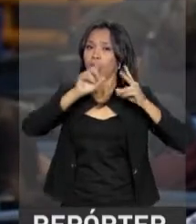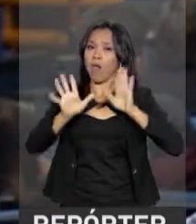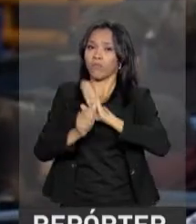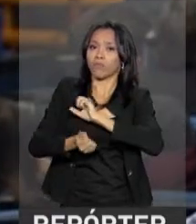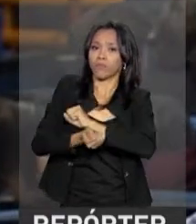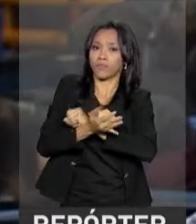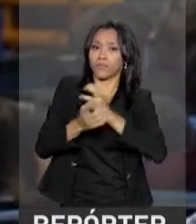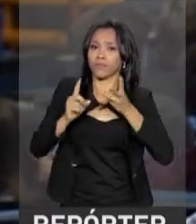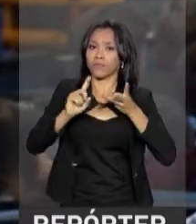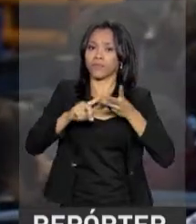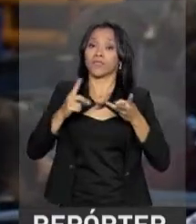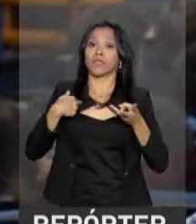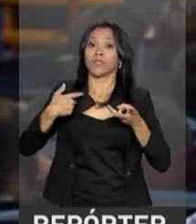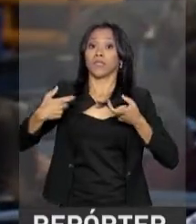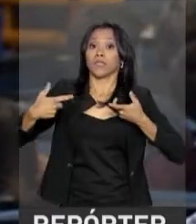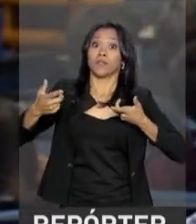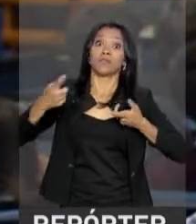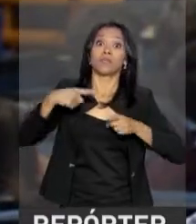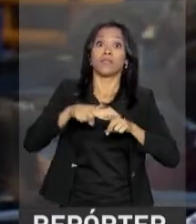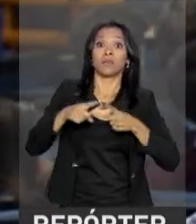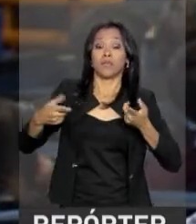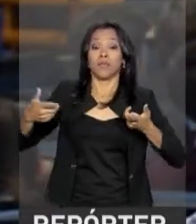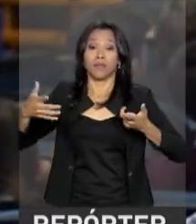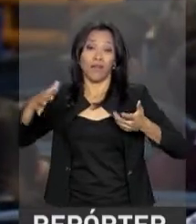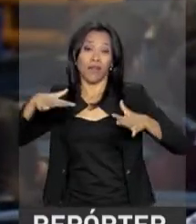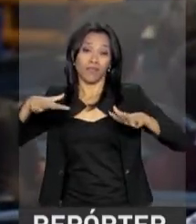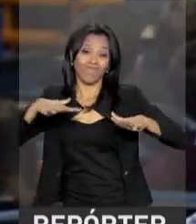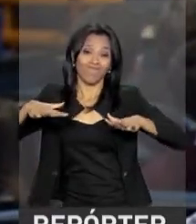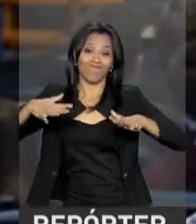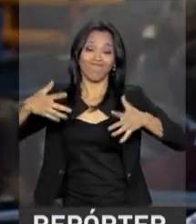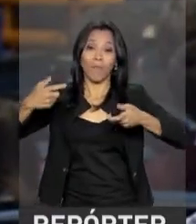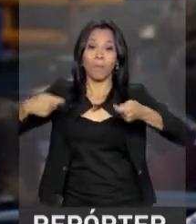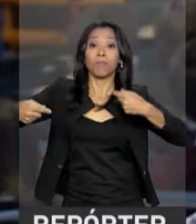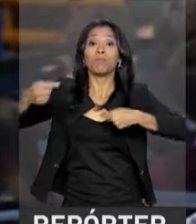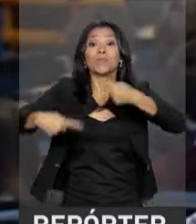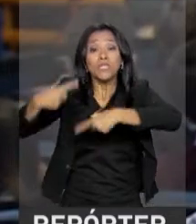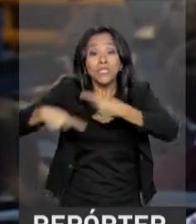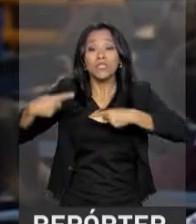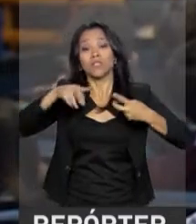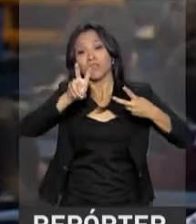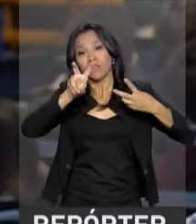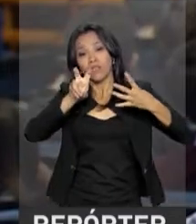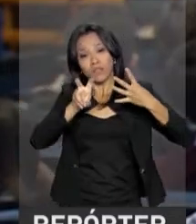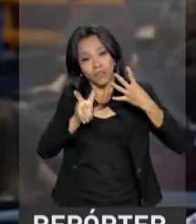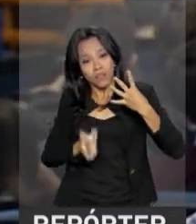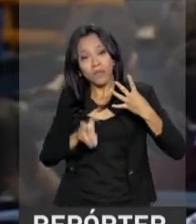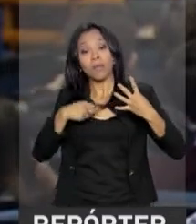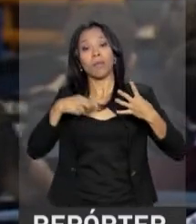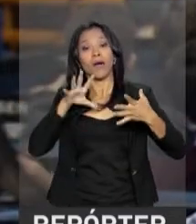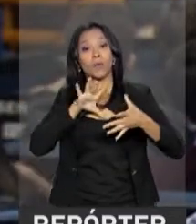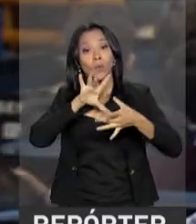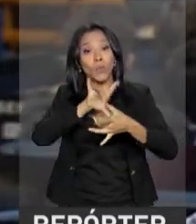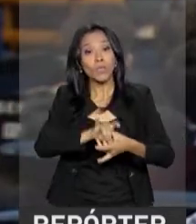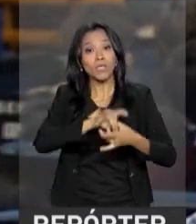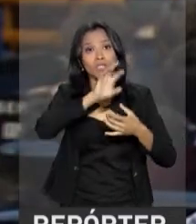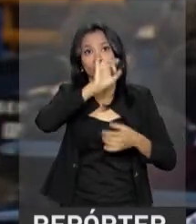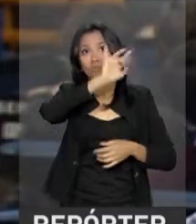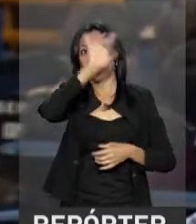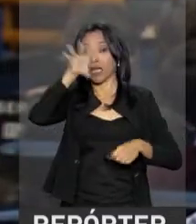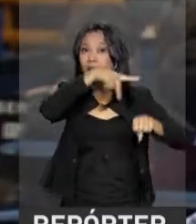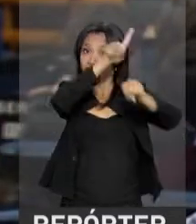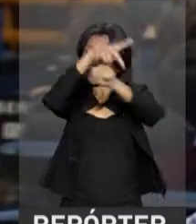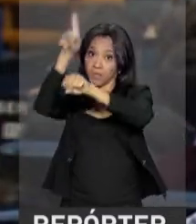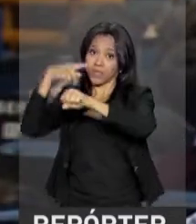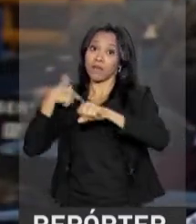terrorismo, restabilidade política e social. Além de apresentar o quadro interno de cada país, esse índice vai permitir um